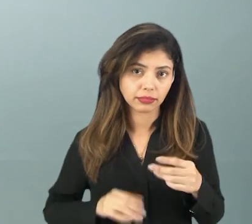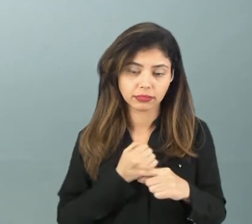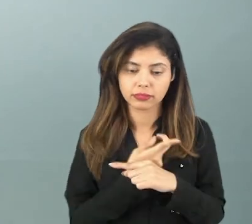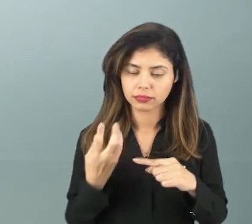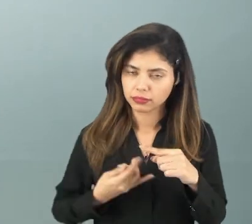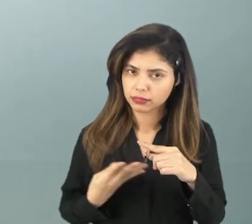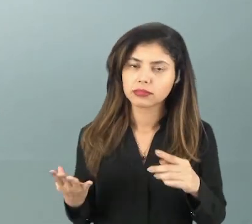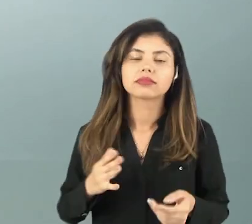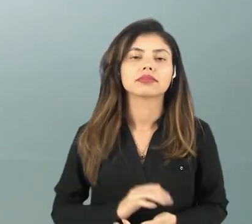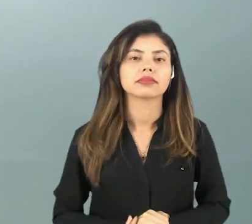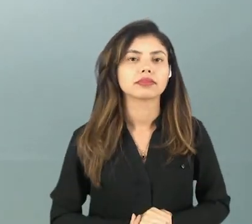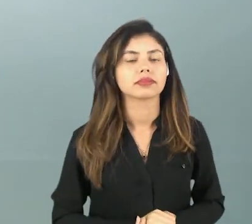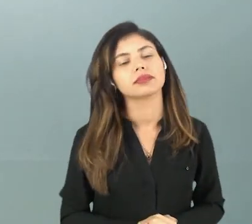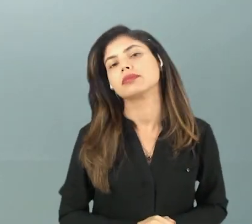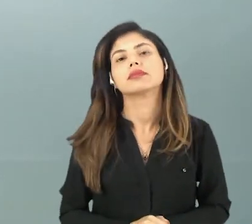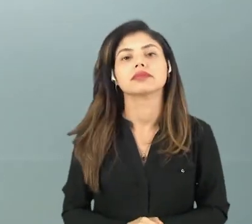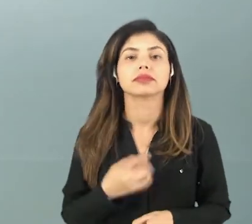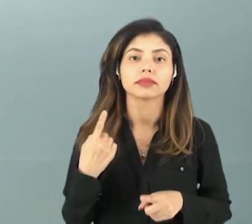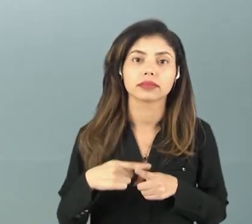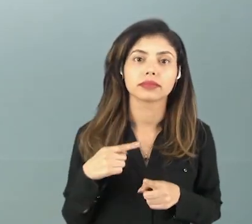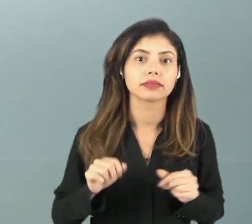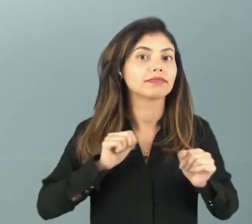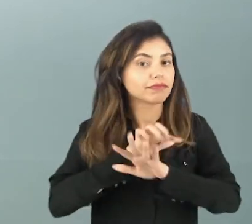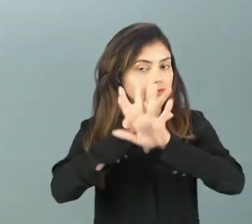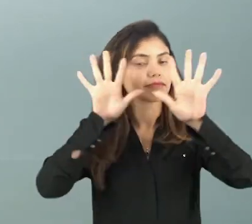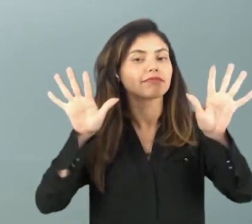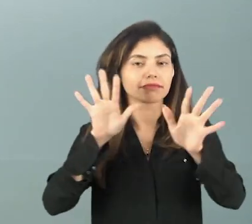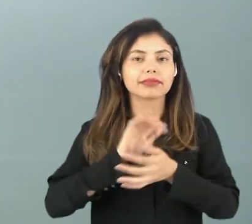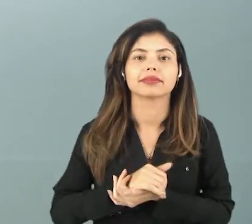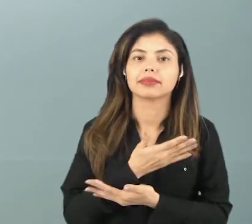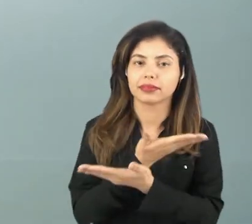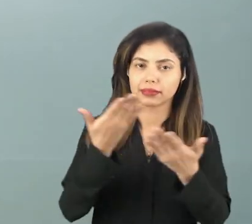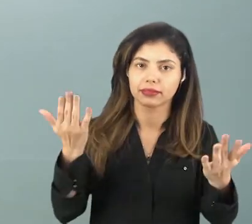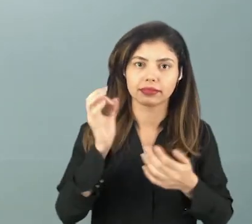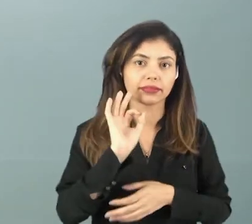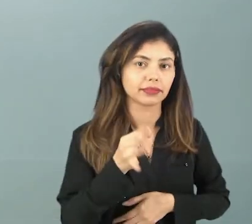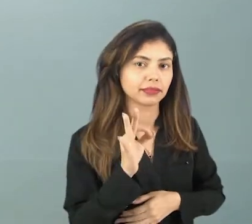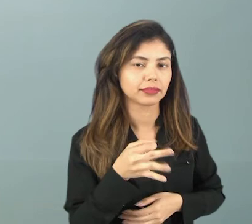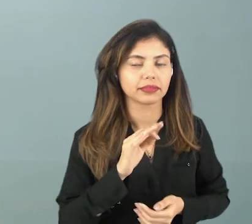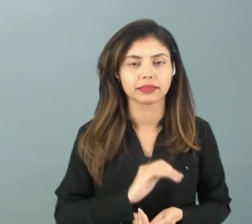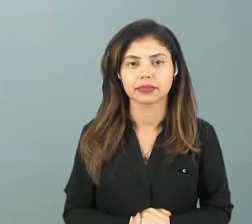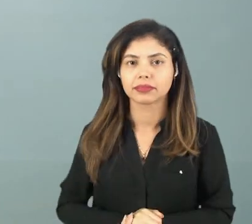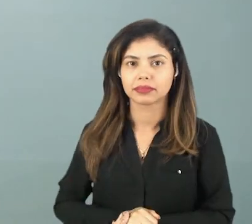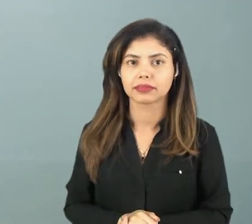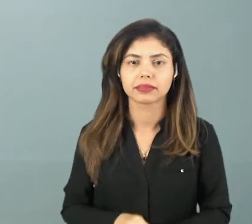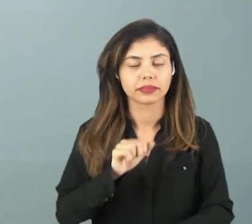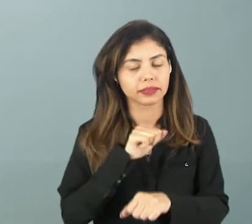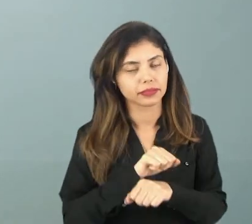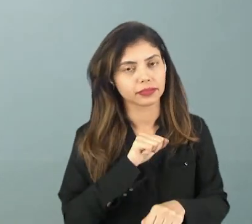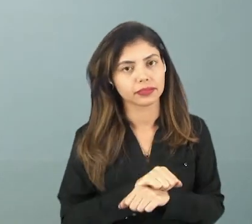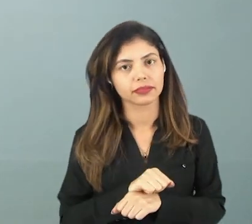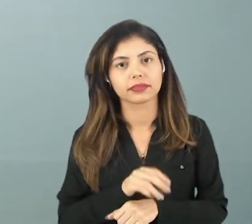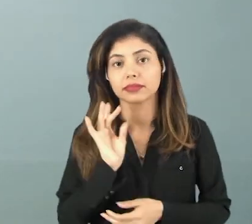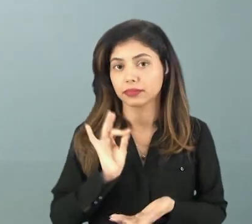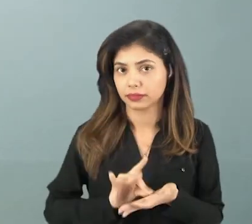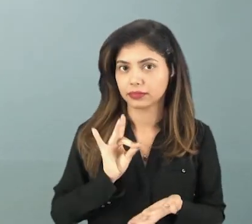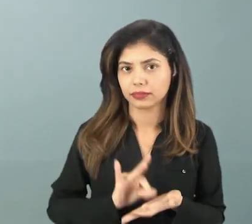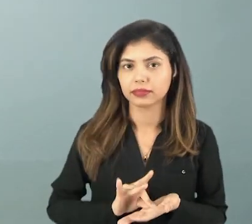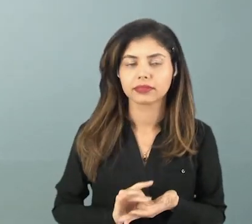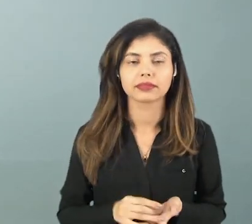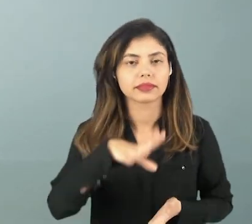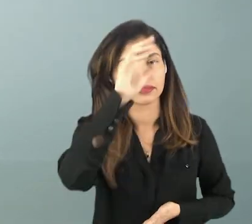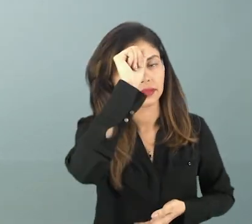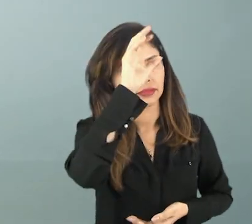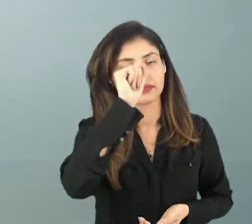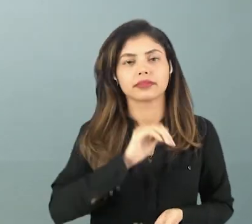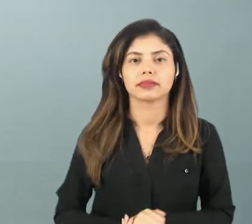atividades relacionada à fração, porque ficou muito claro para vocês. Tenho certeza disso, eu espero que realmente vocês tenham